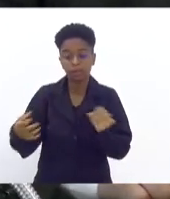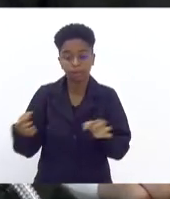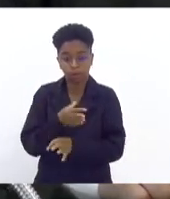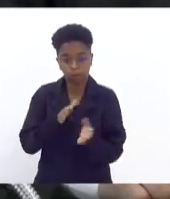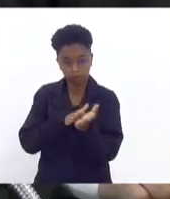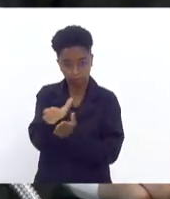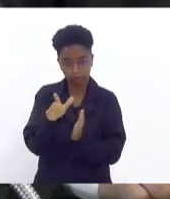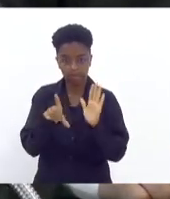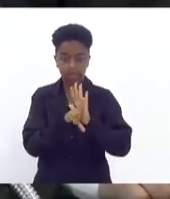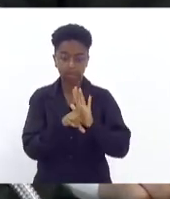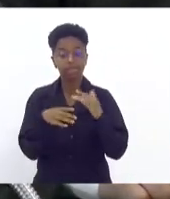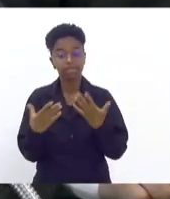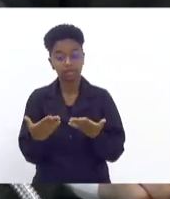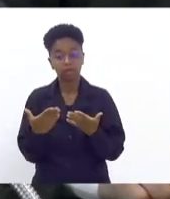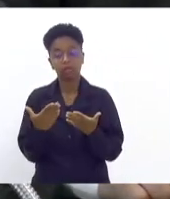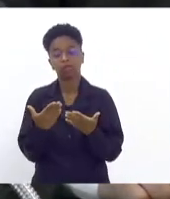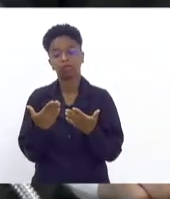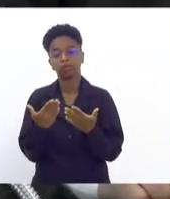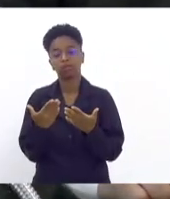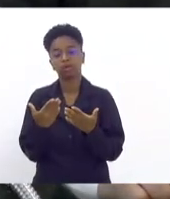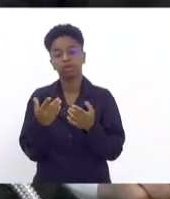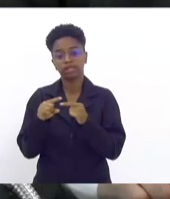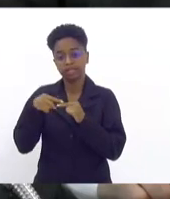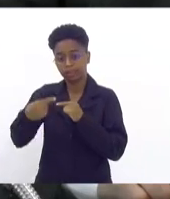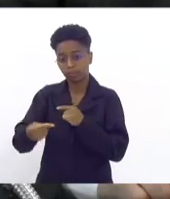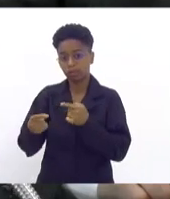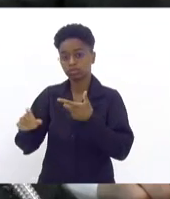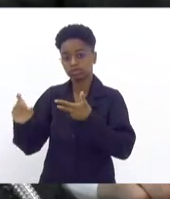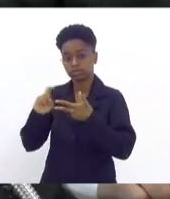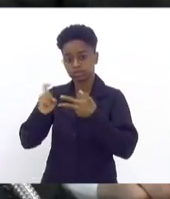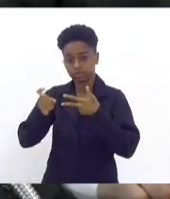Sim, então, a partir do momento que o executivo,